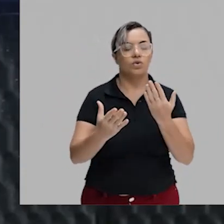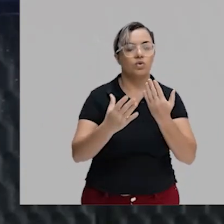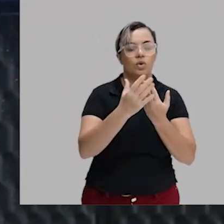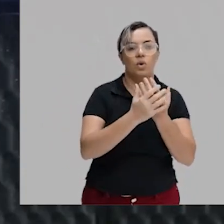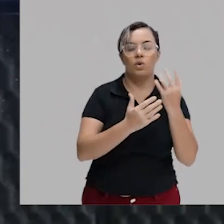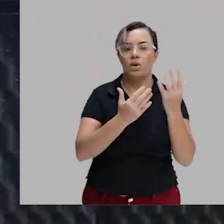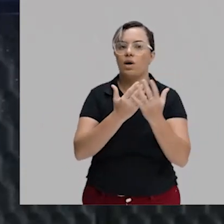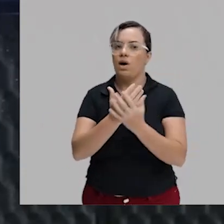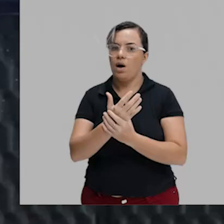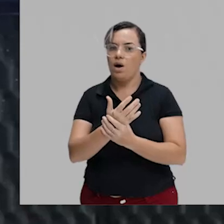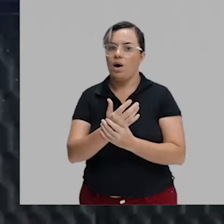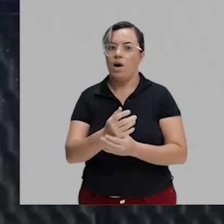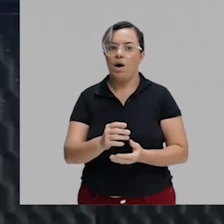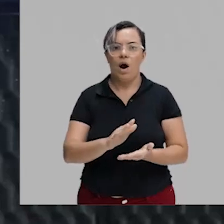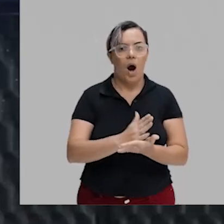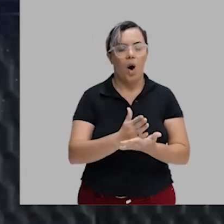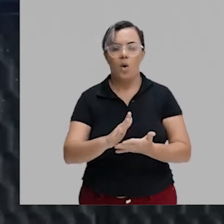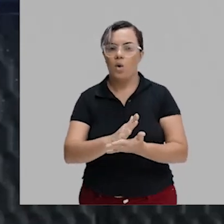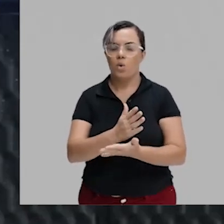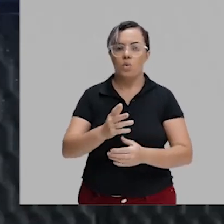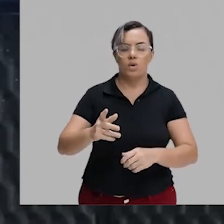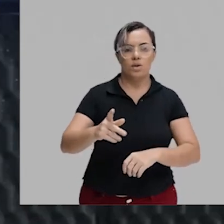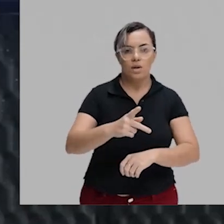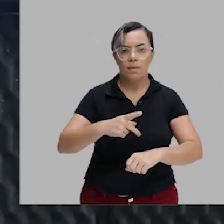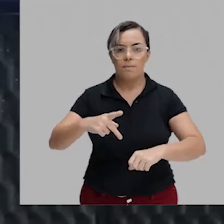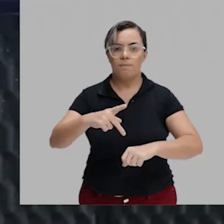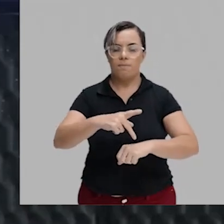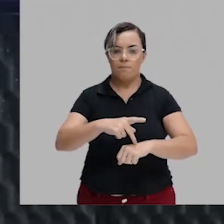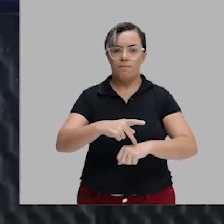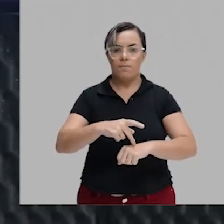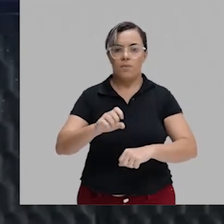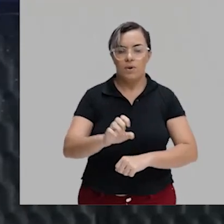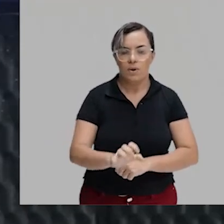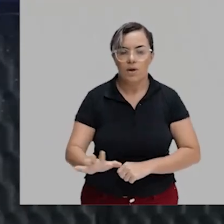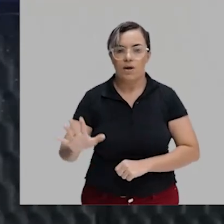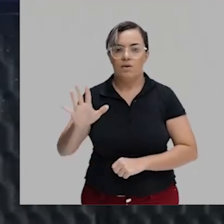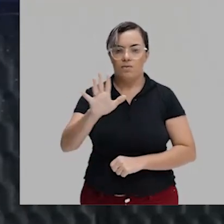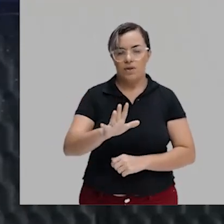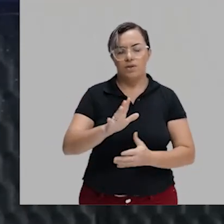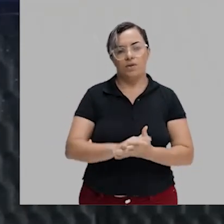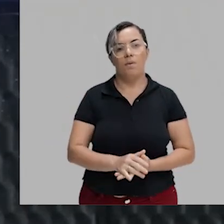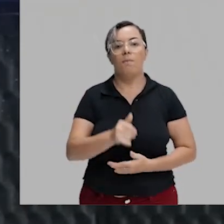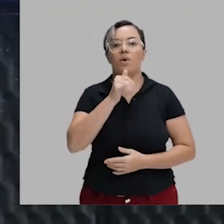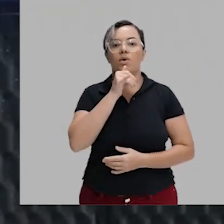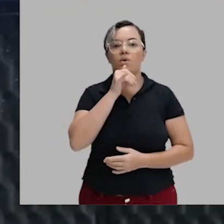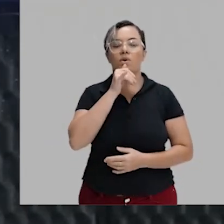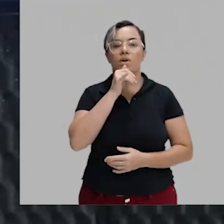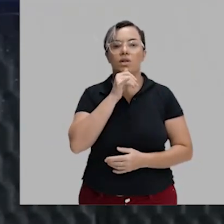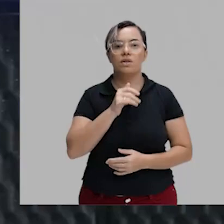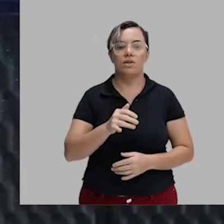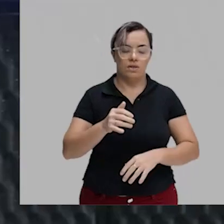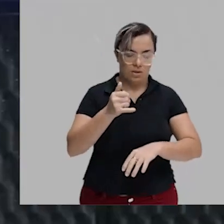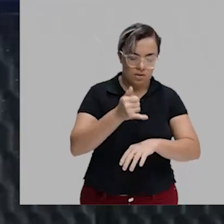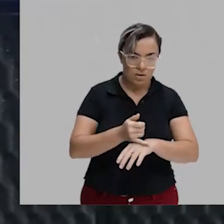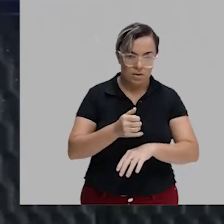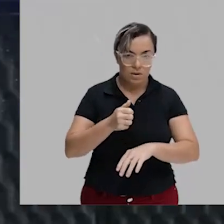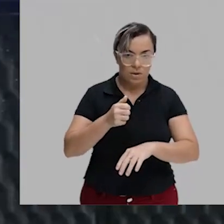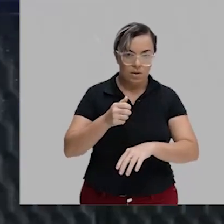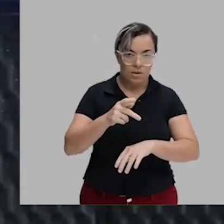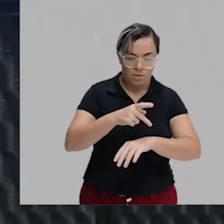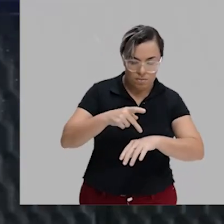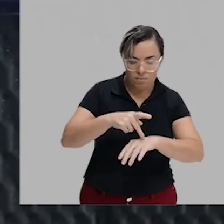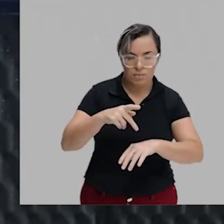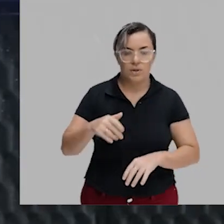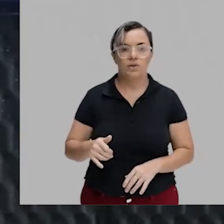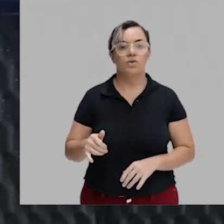Alguns países europeus estimularam a produção de manufaturas. A França, por exemplo, a França do ministro Colbert,